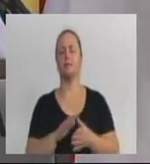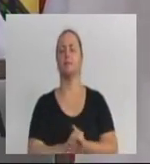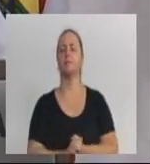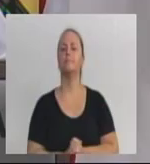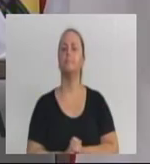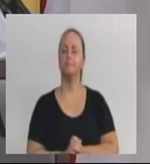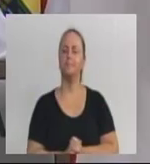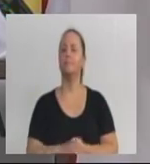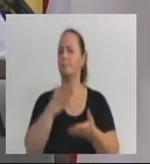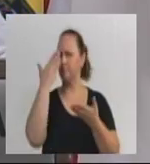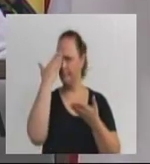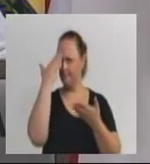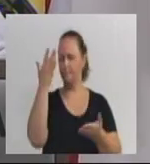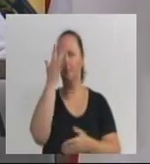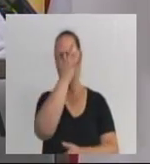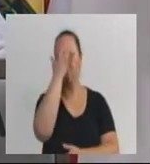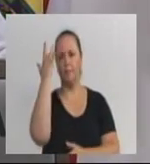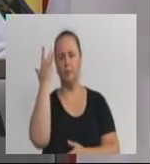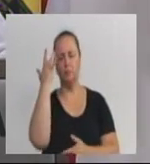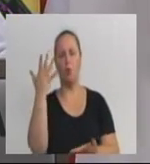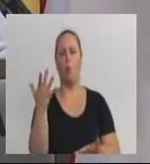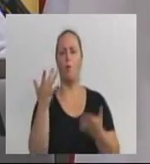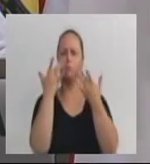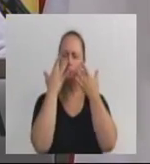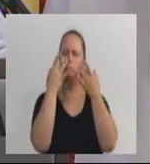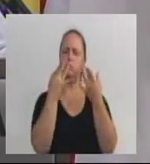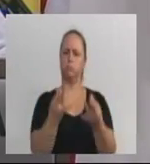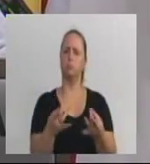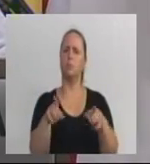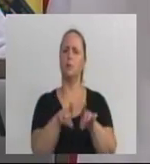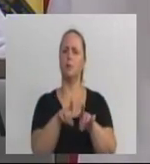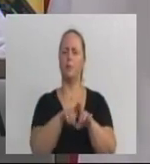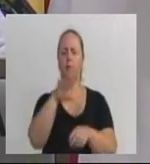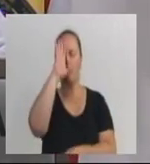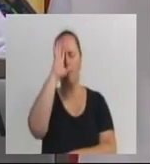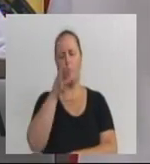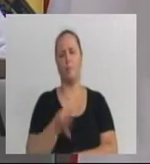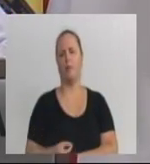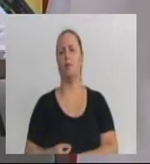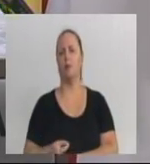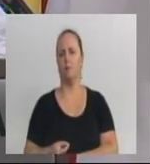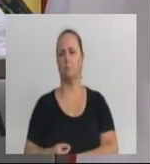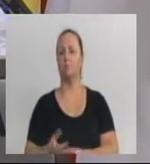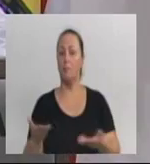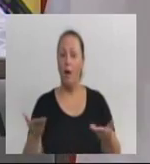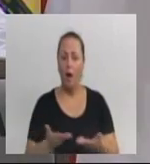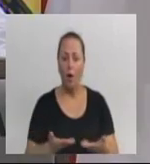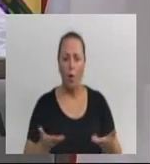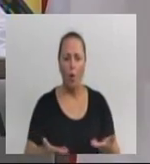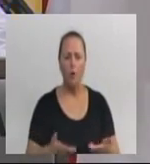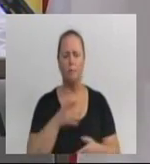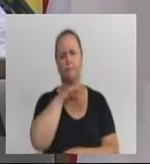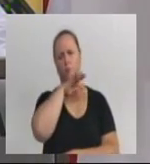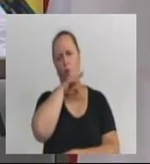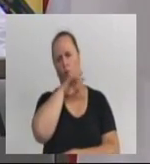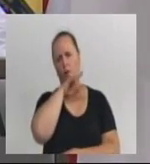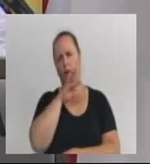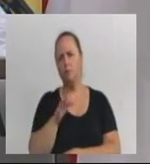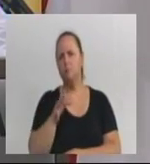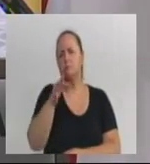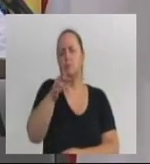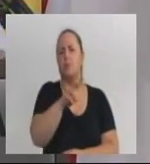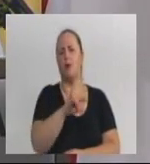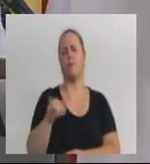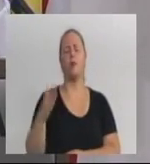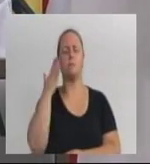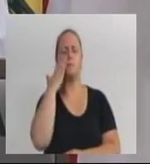nos escutam e que vão compreender o motivo porque agora está precário e daqui um pouco vão saber o porquê que essa empresa veio